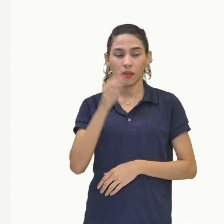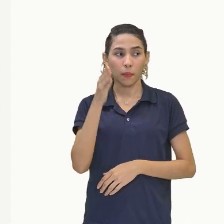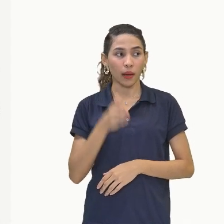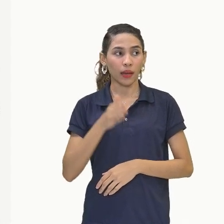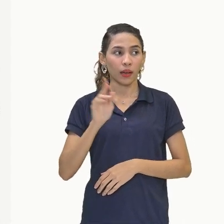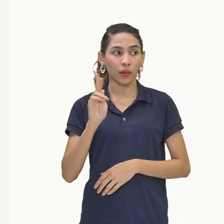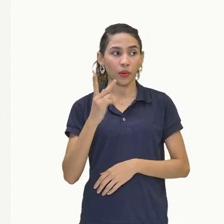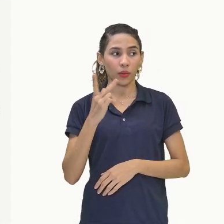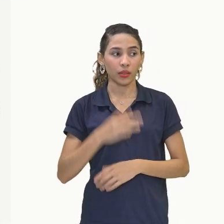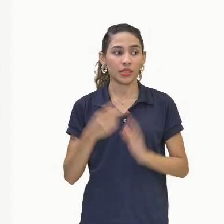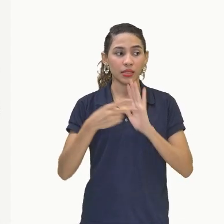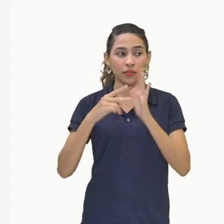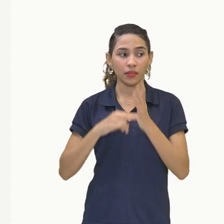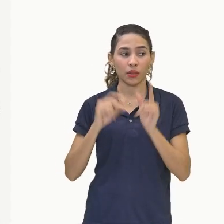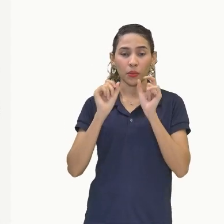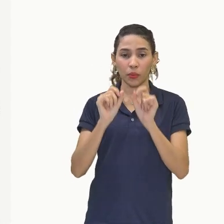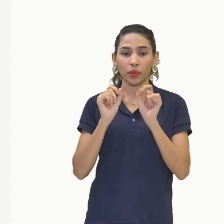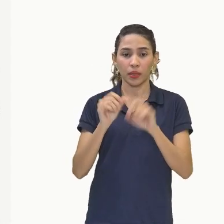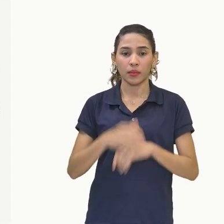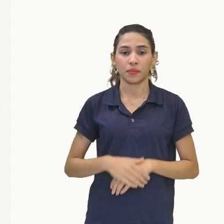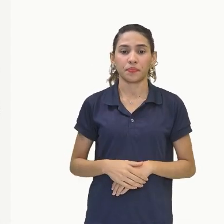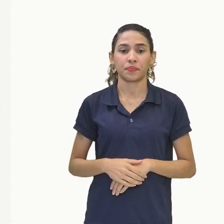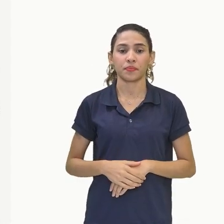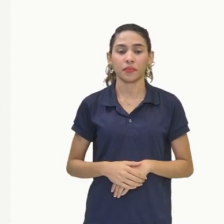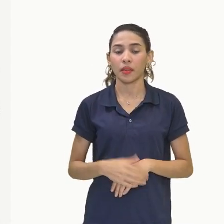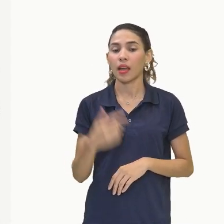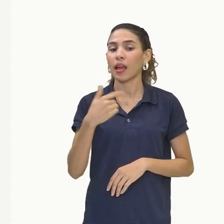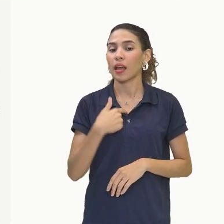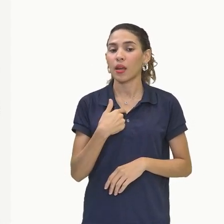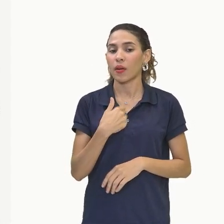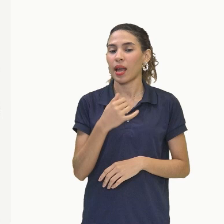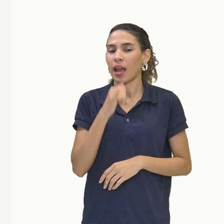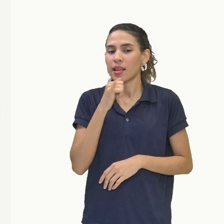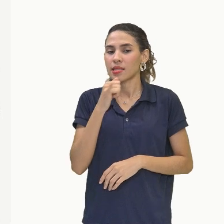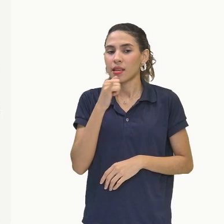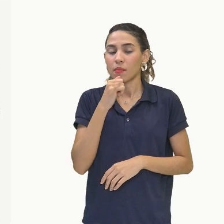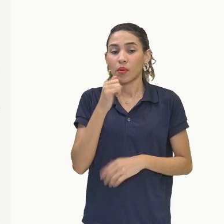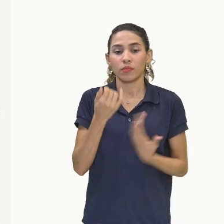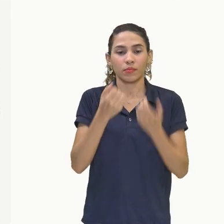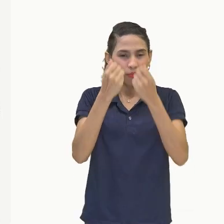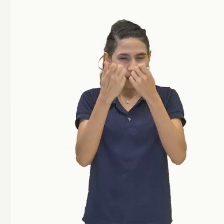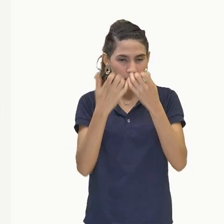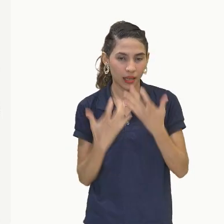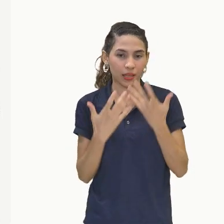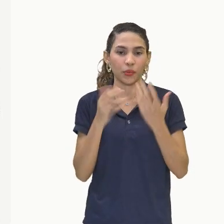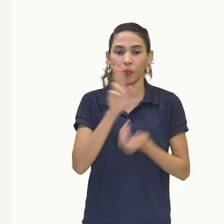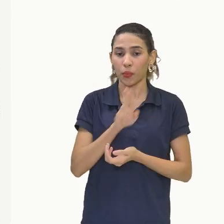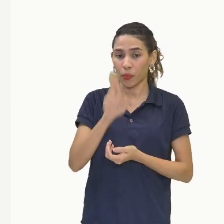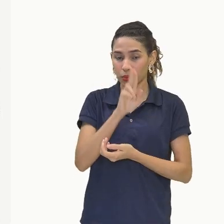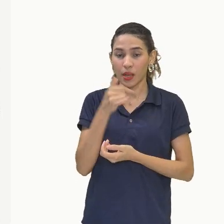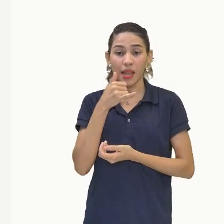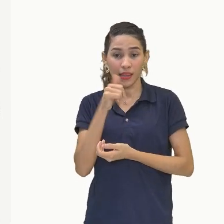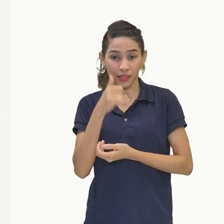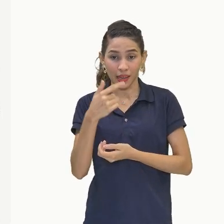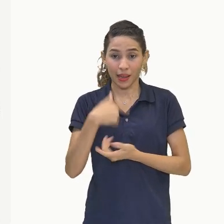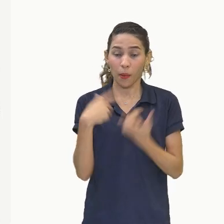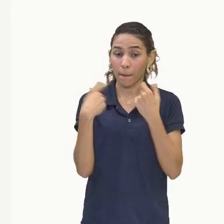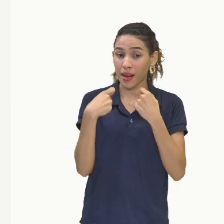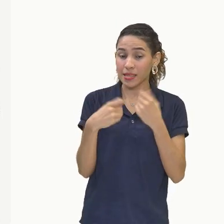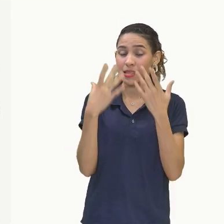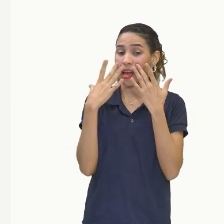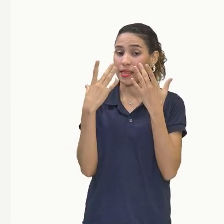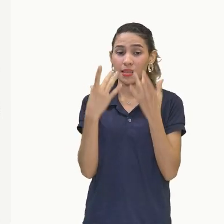quilowatt-hora. O que significa dizer? Que quando eu estiver falando do consumo de energia, eu preciso